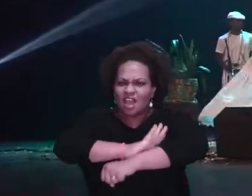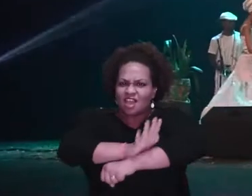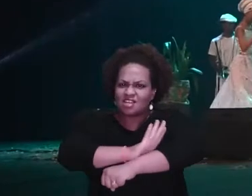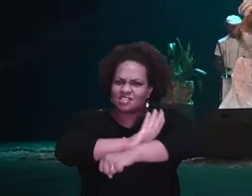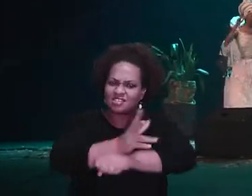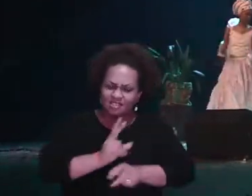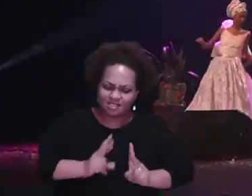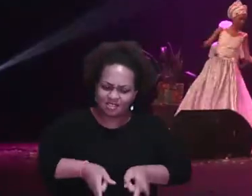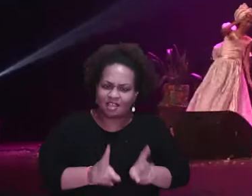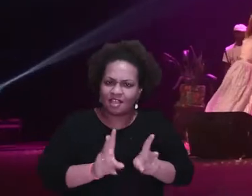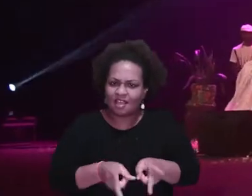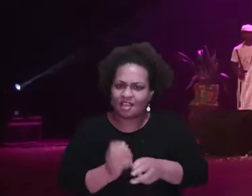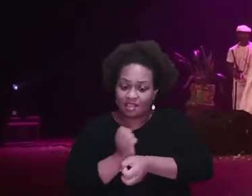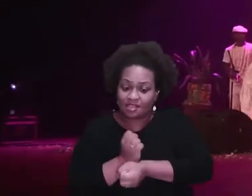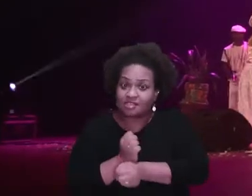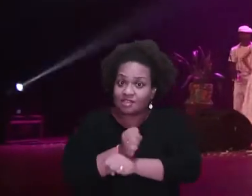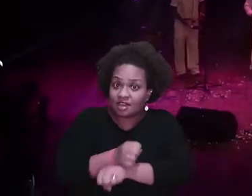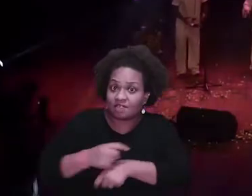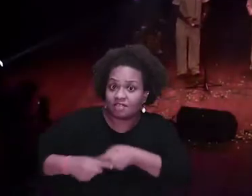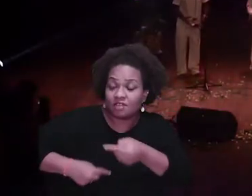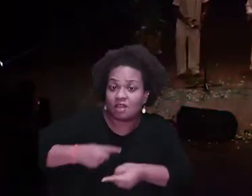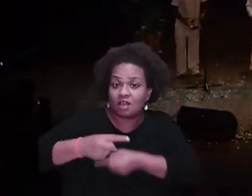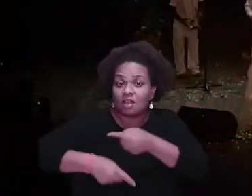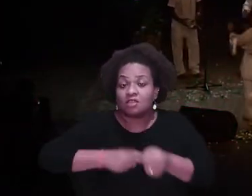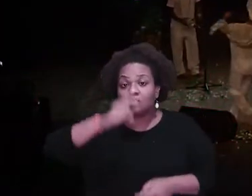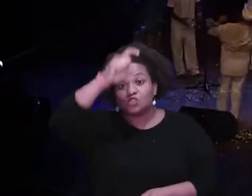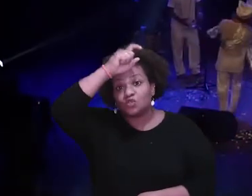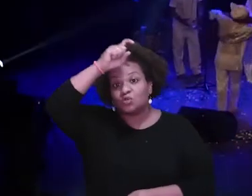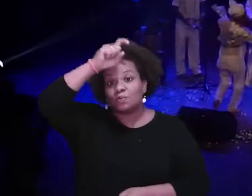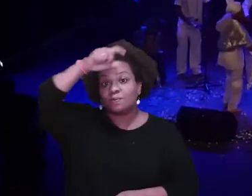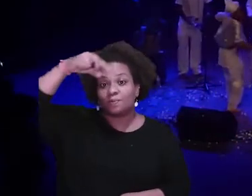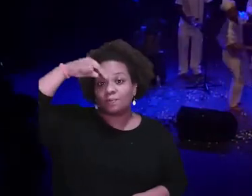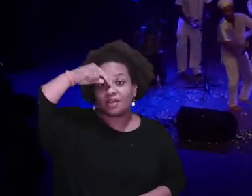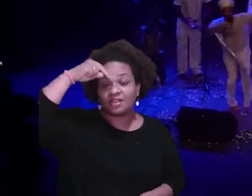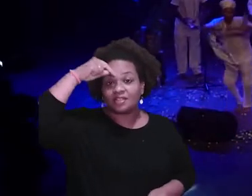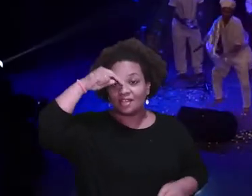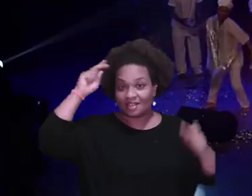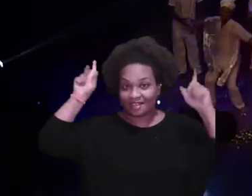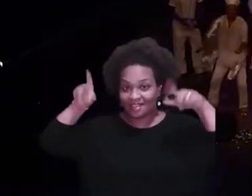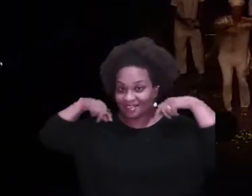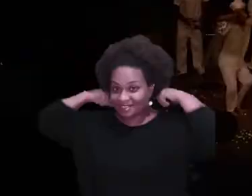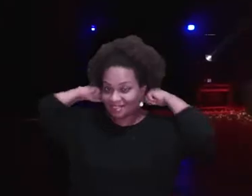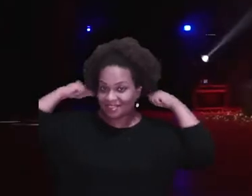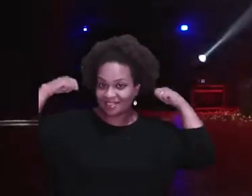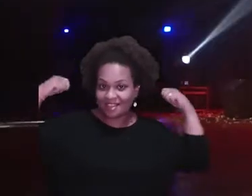o ativo cuidando da escravidão zumbi mão dela não